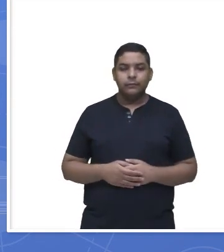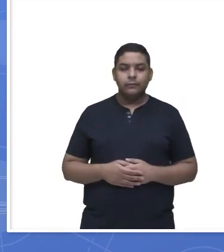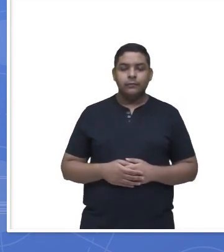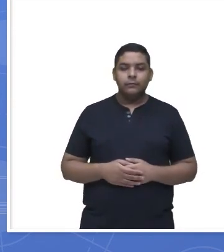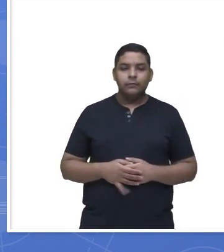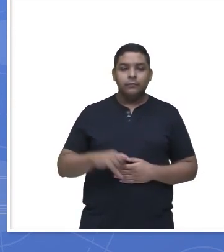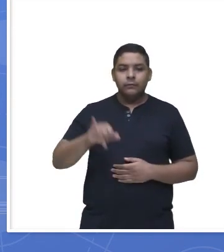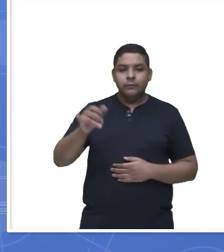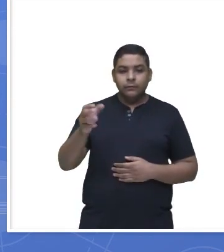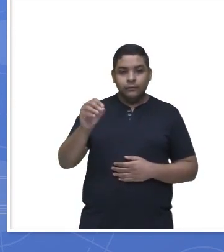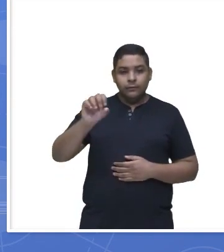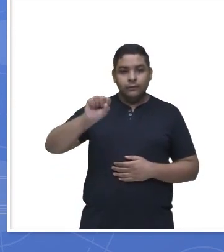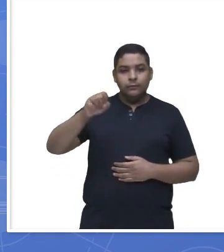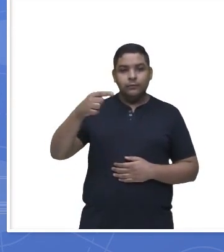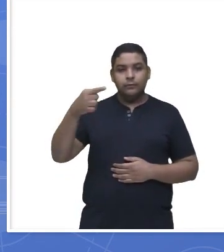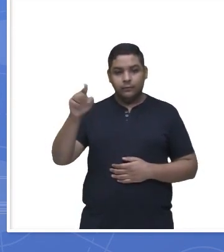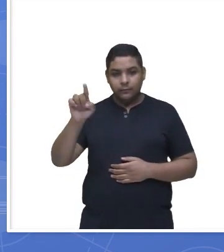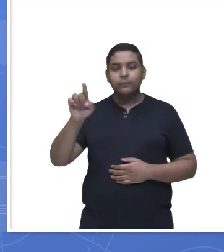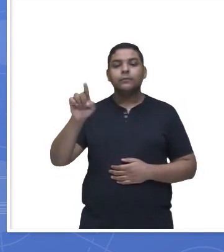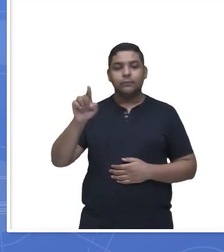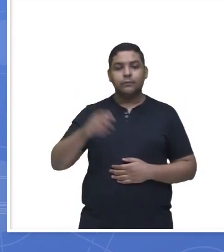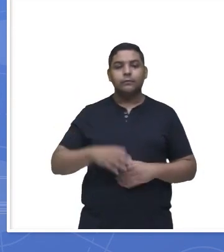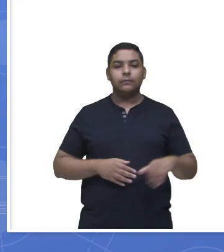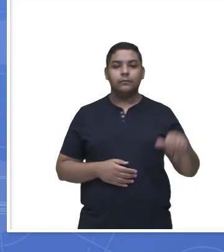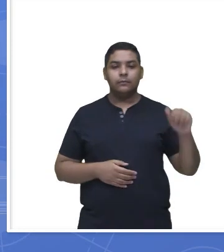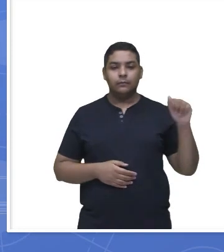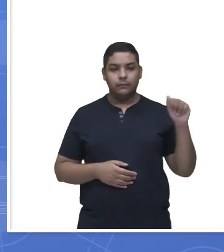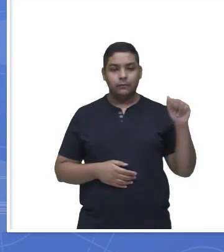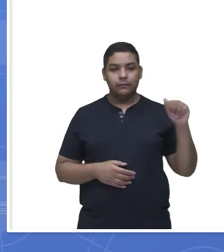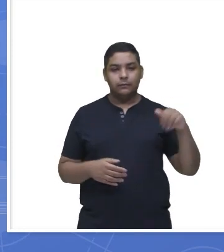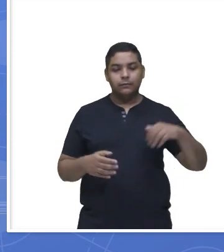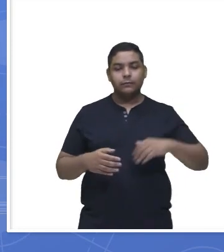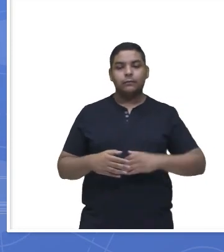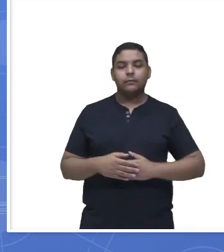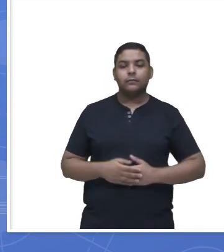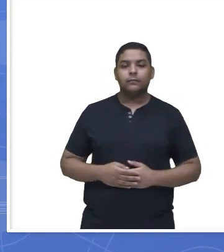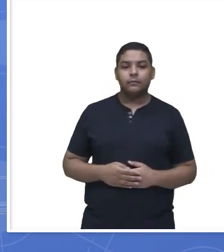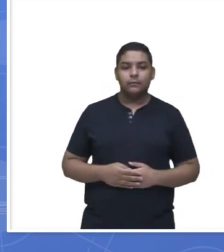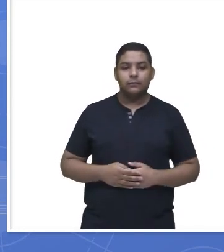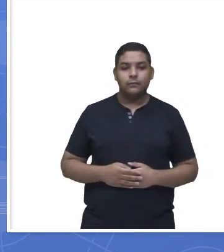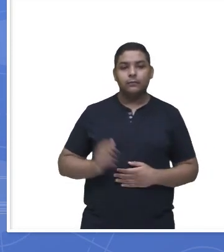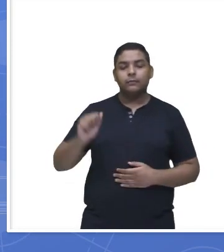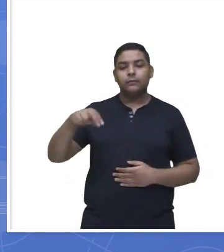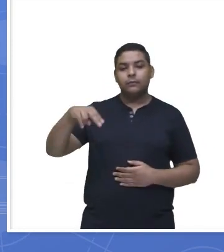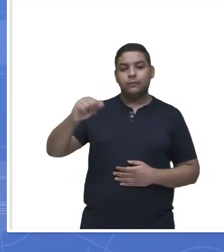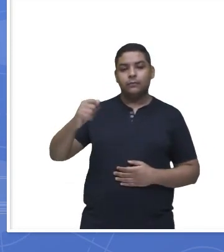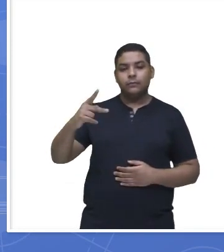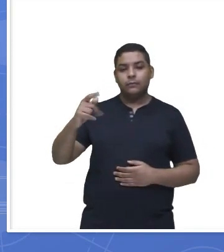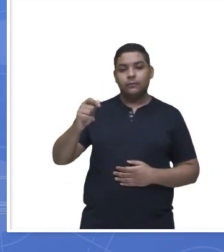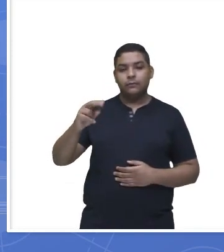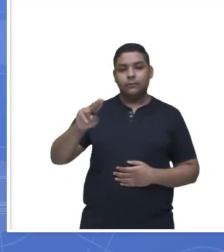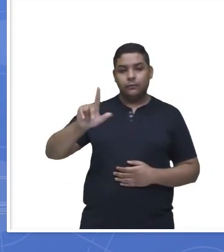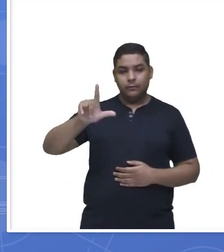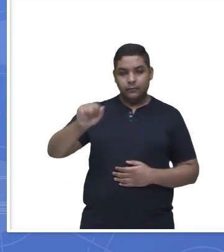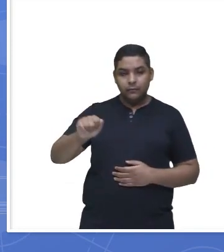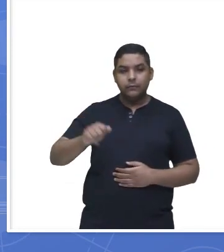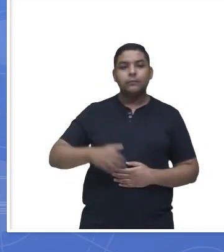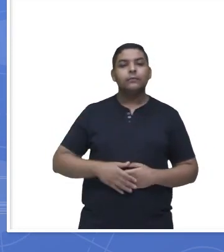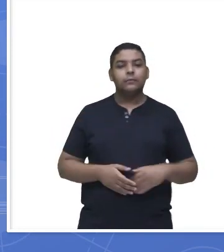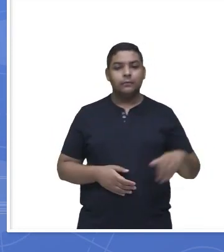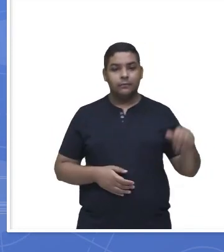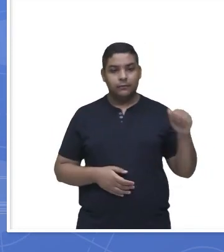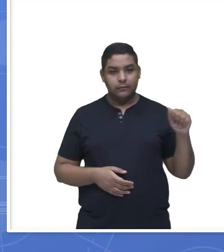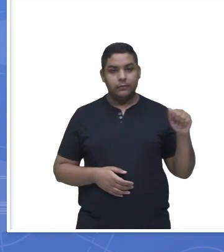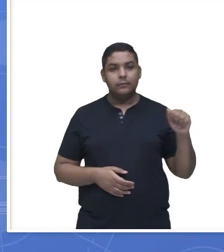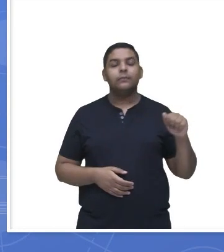José Bernardino, não é isso? Também letra A. Aqui a Raíssa acha que é a letra A. A Ana Paula também participando, acha que é a letra A. A